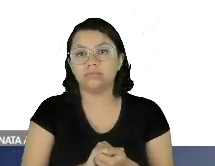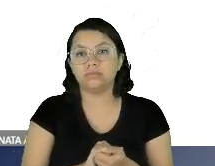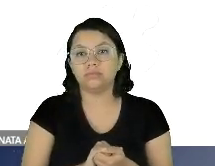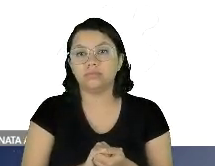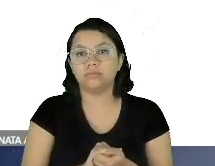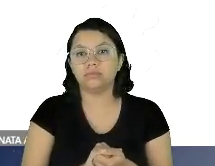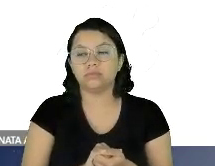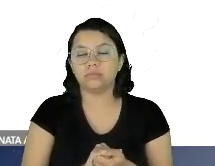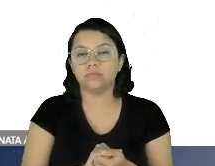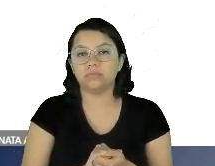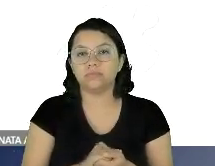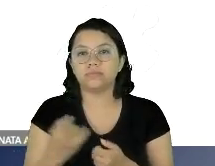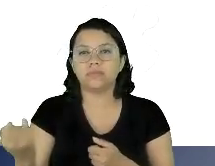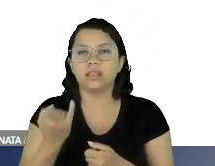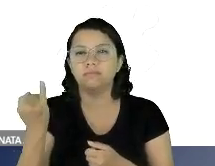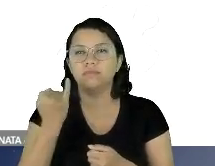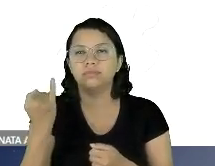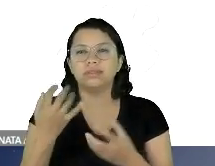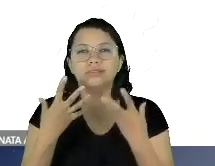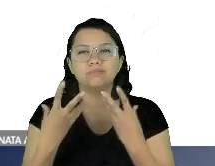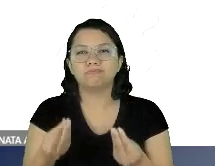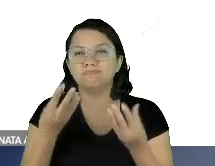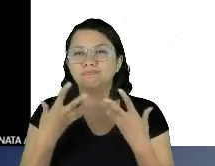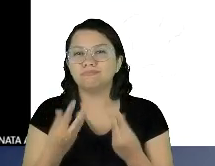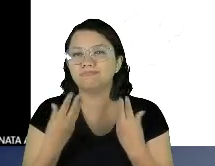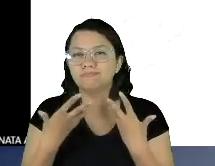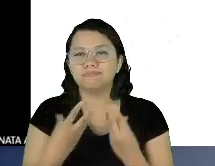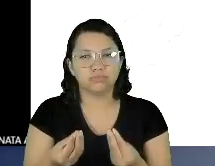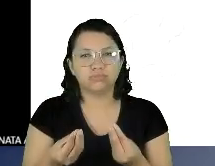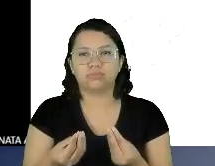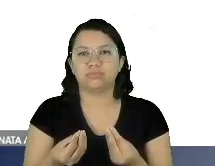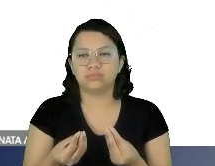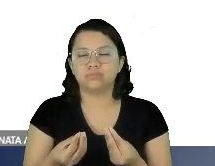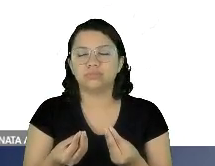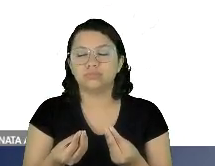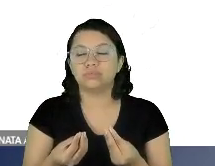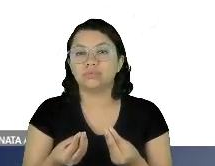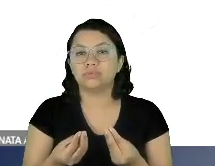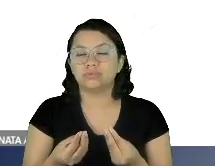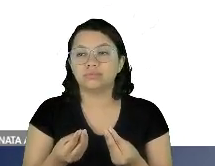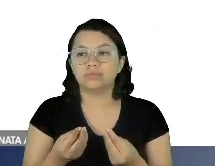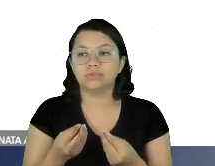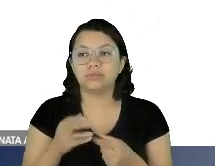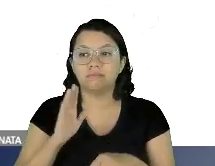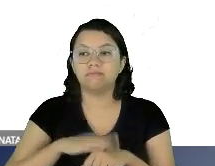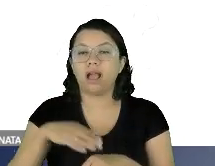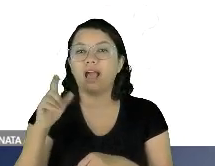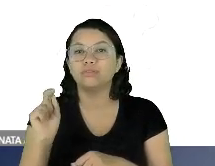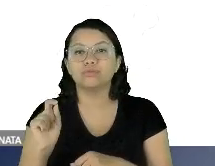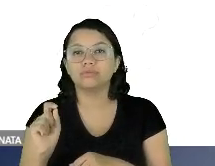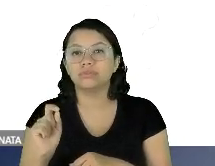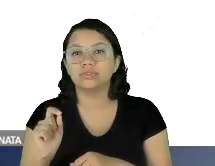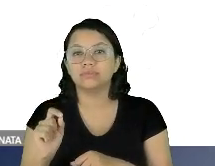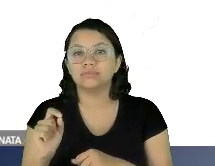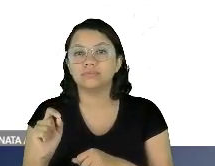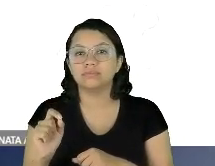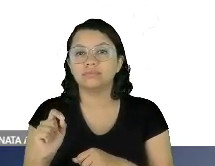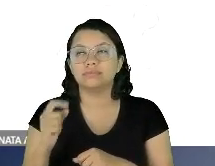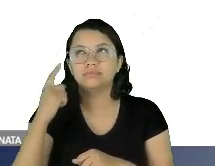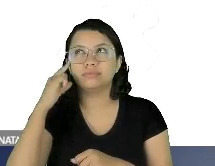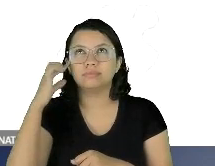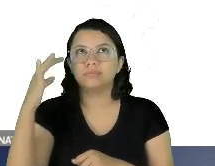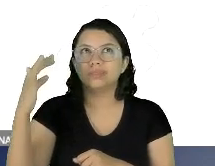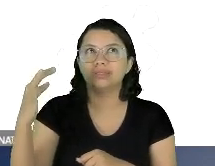é muito importante mesmo, que além de pensar